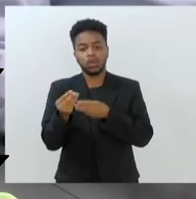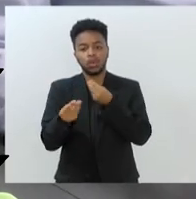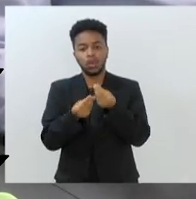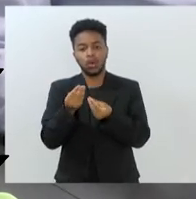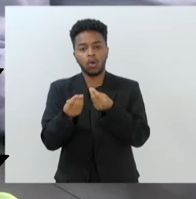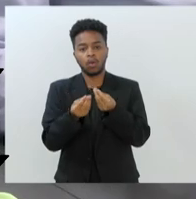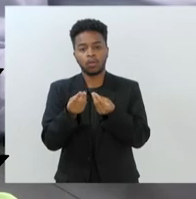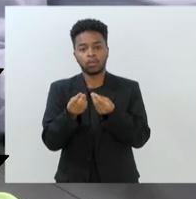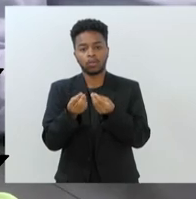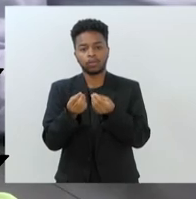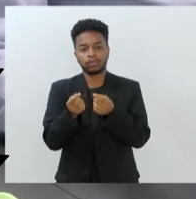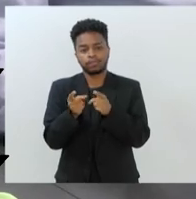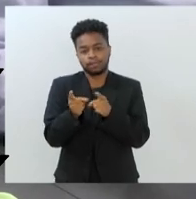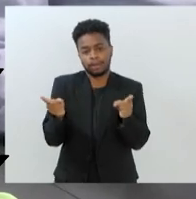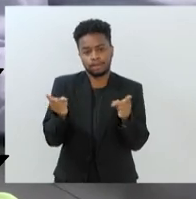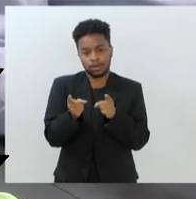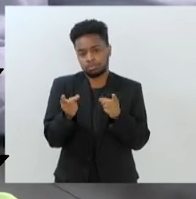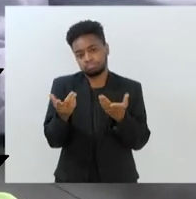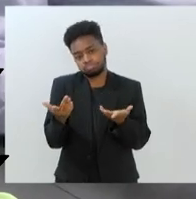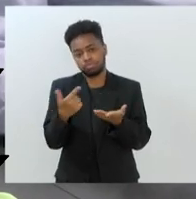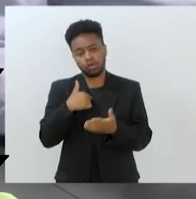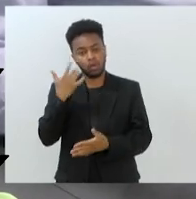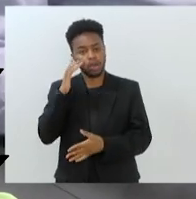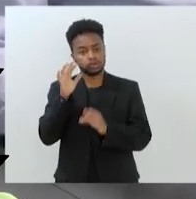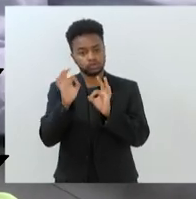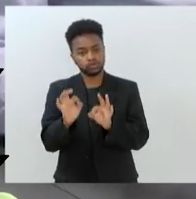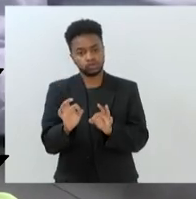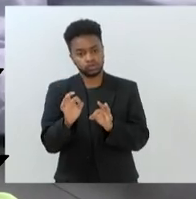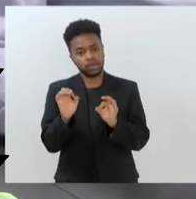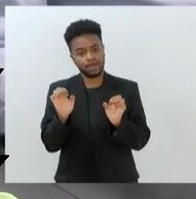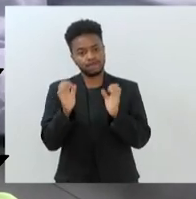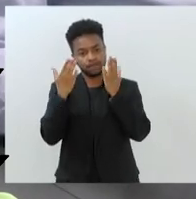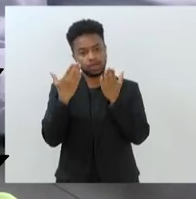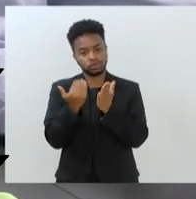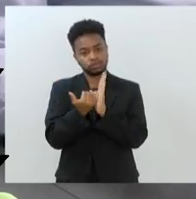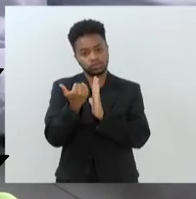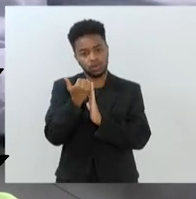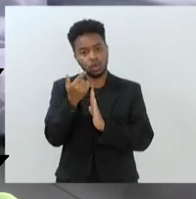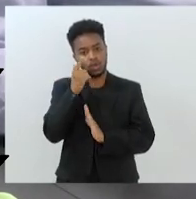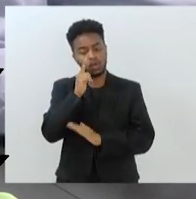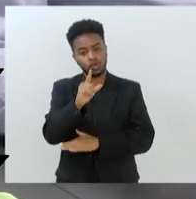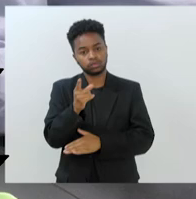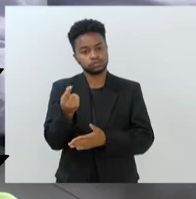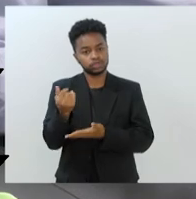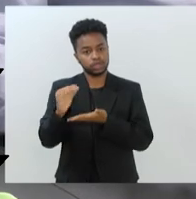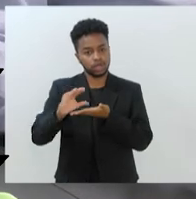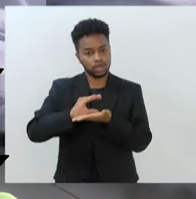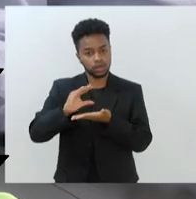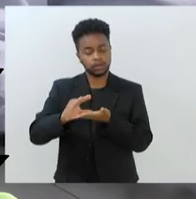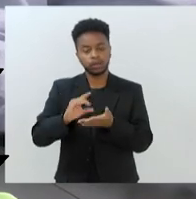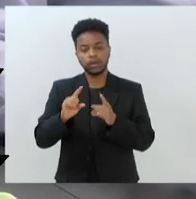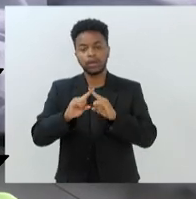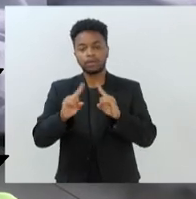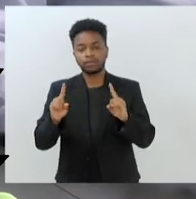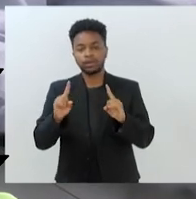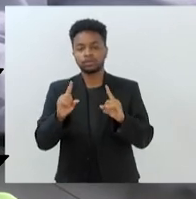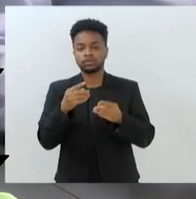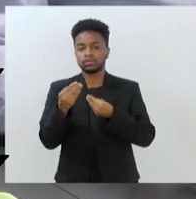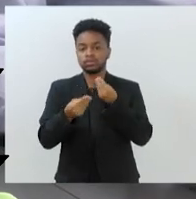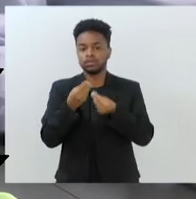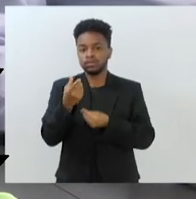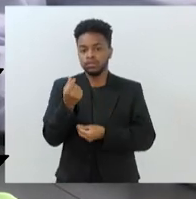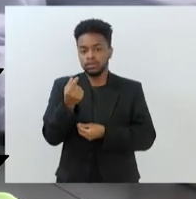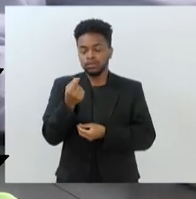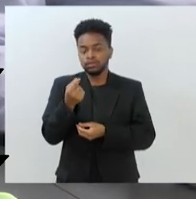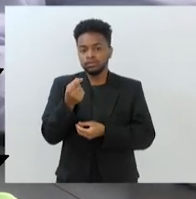que contribuam, acho justo. Né? Um grande evento vai ganhar muito, contribui. Agora, o quanto sobre a renda bruta